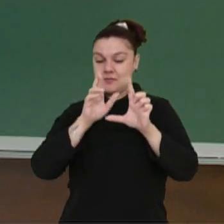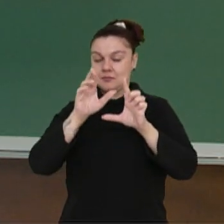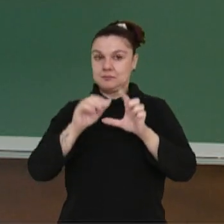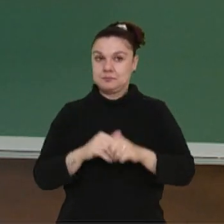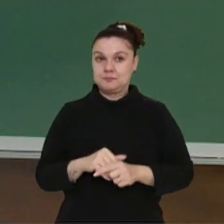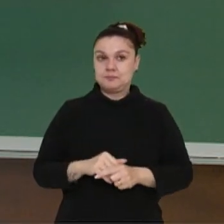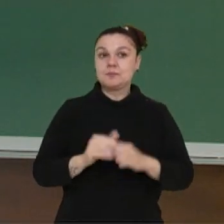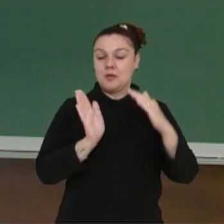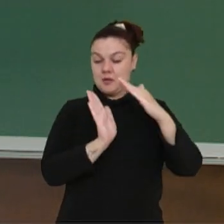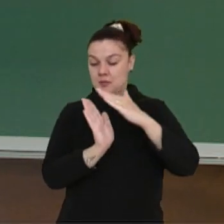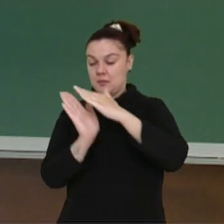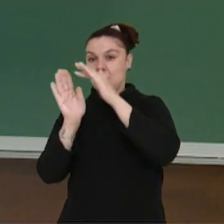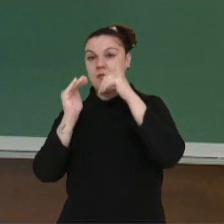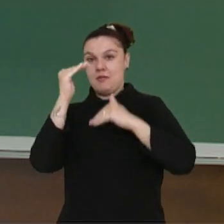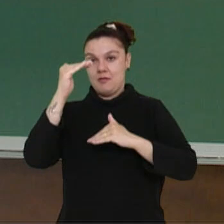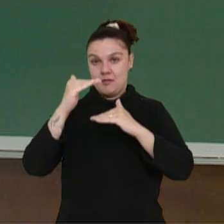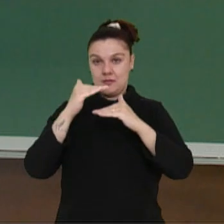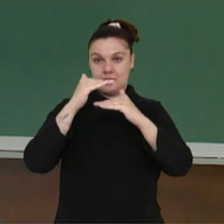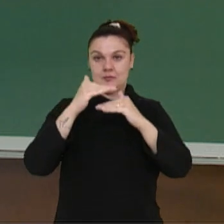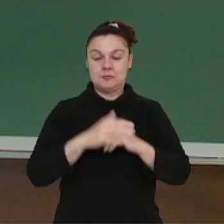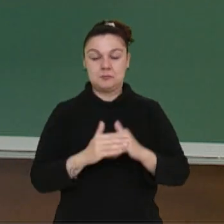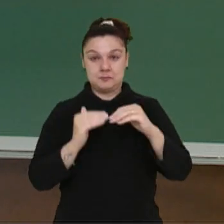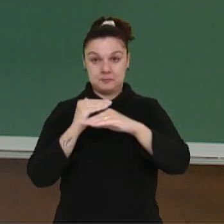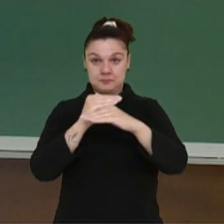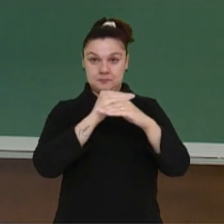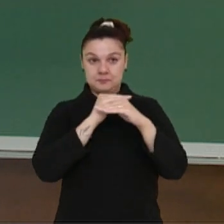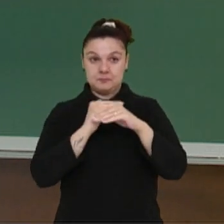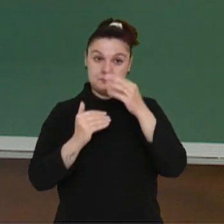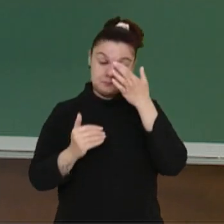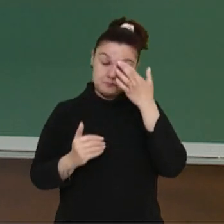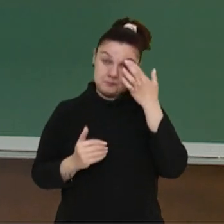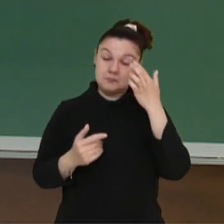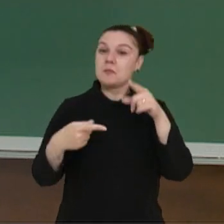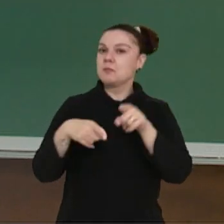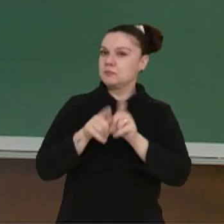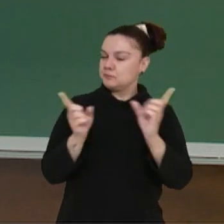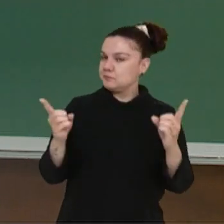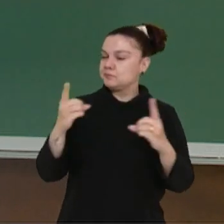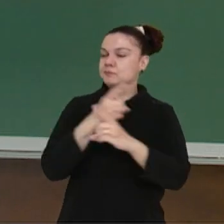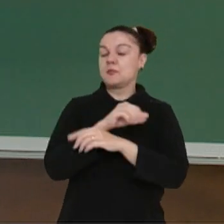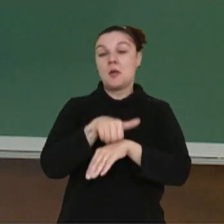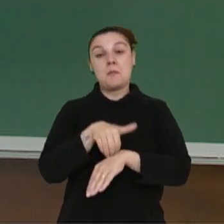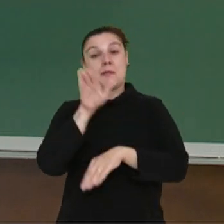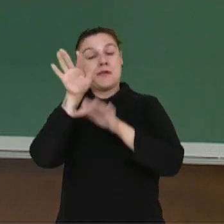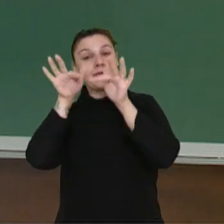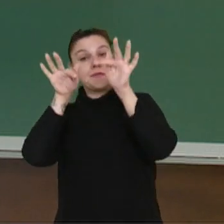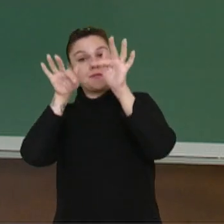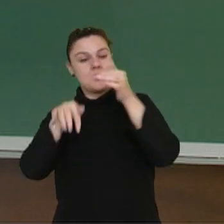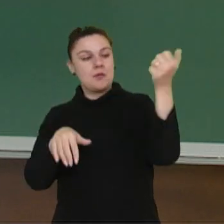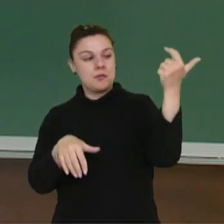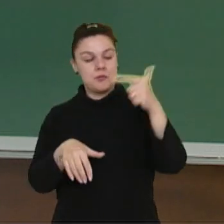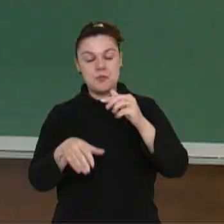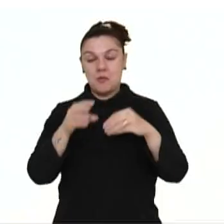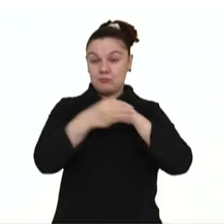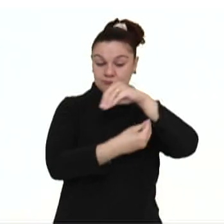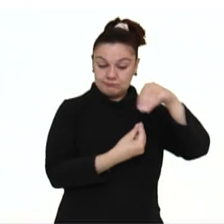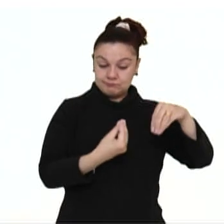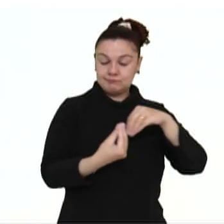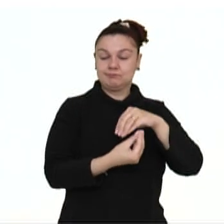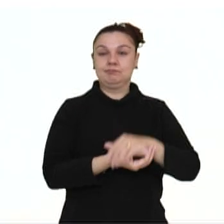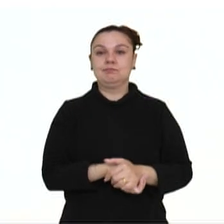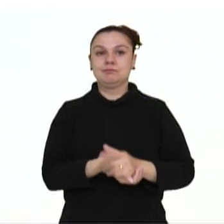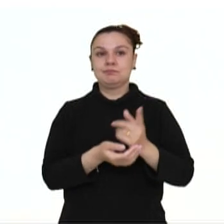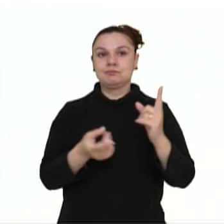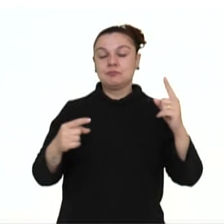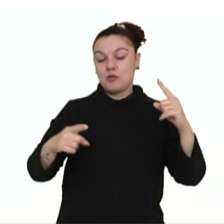linhas paralelas para indicar o equilíbrio. Posso também ter uma situação ao contrário, quando eu tenho mais produto do que reagente.